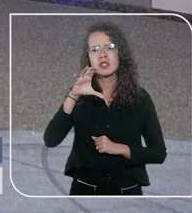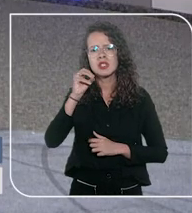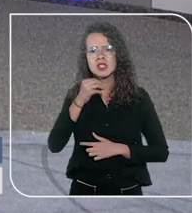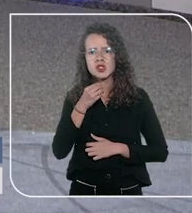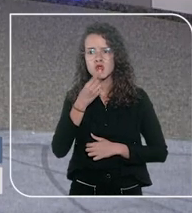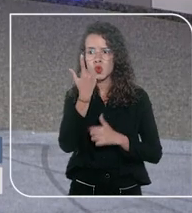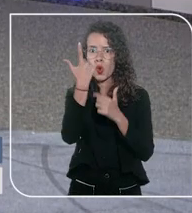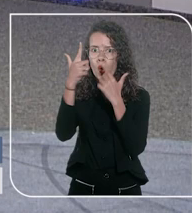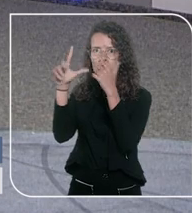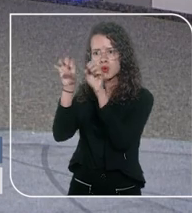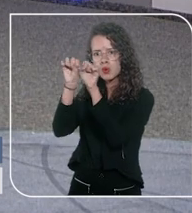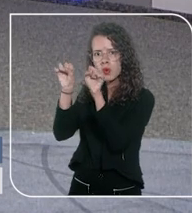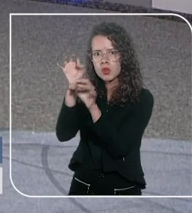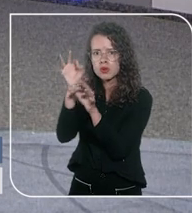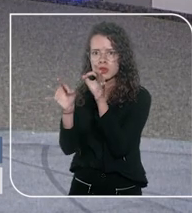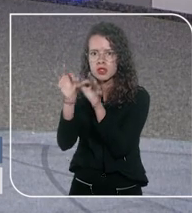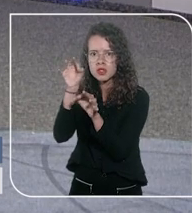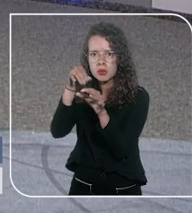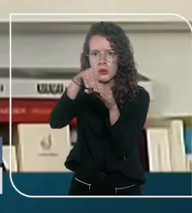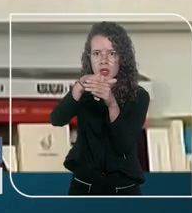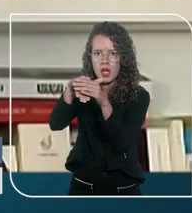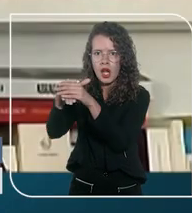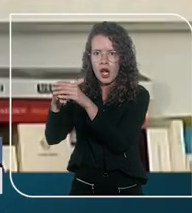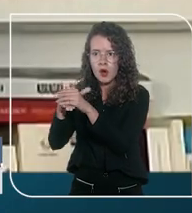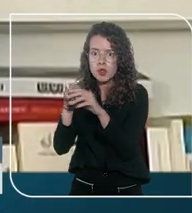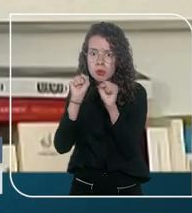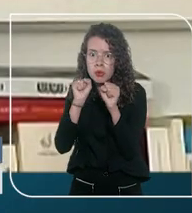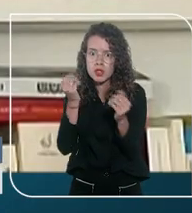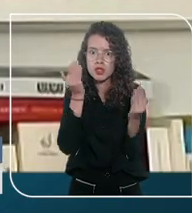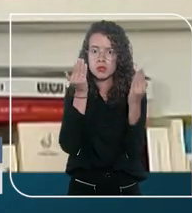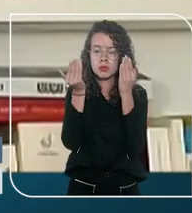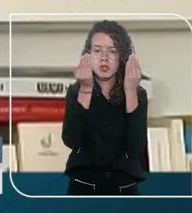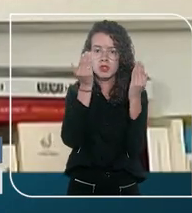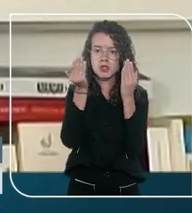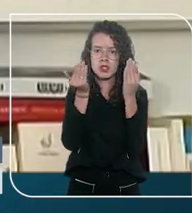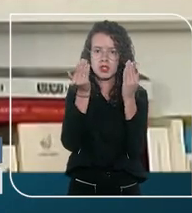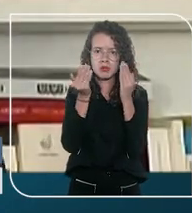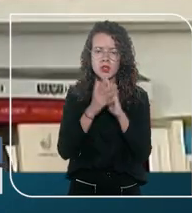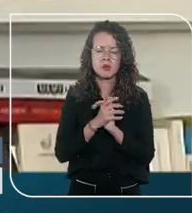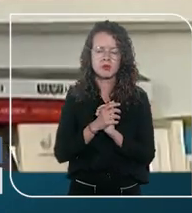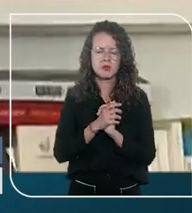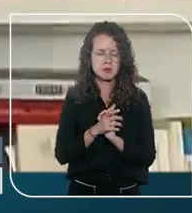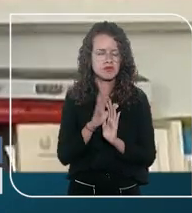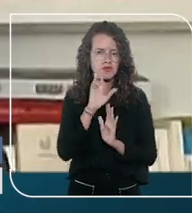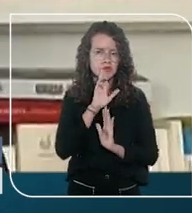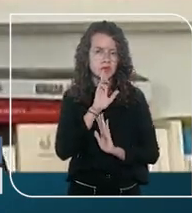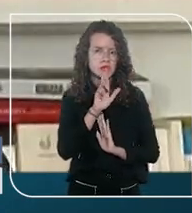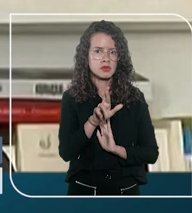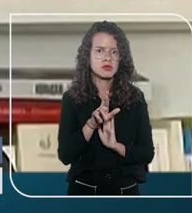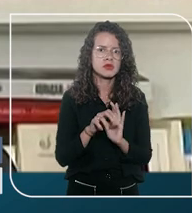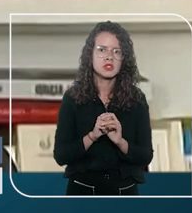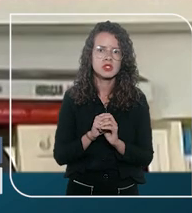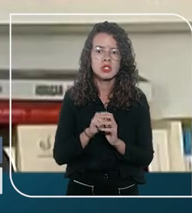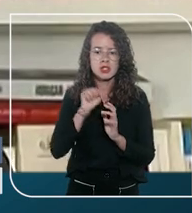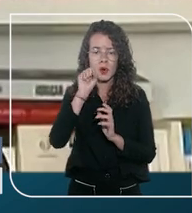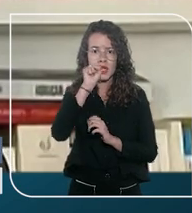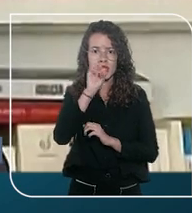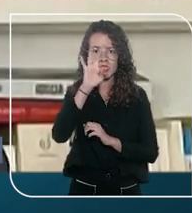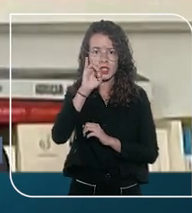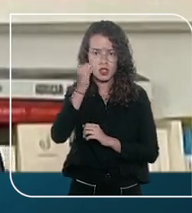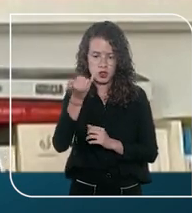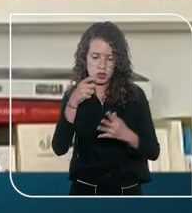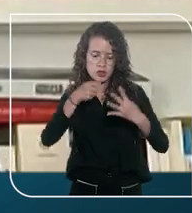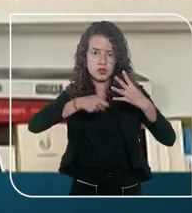eles podem servir como paradigma? Em relação à sua pergunta, na esteira da jurisprudência do próprio STJ,